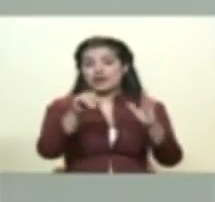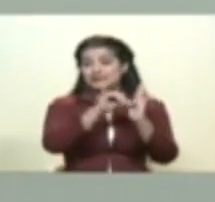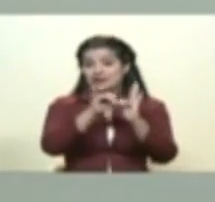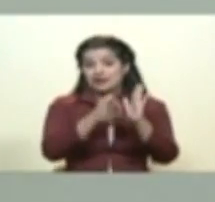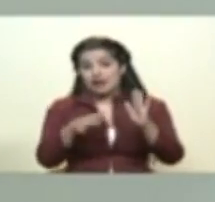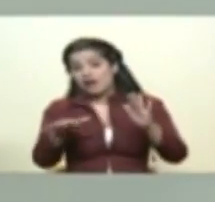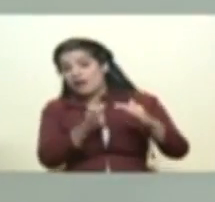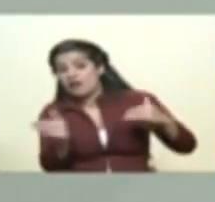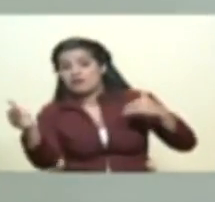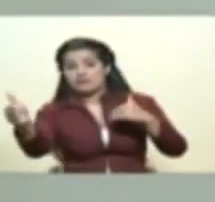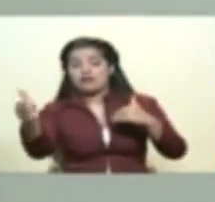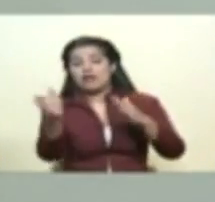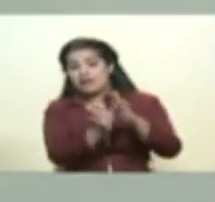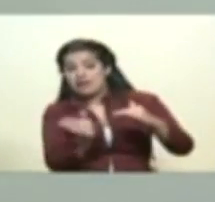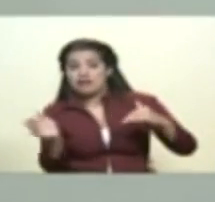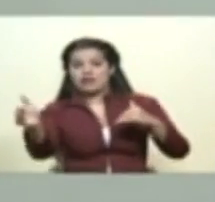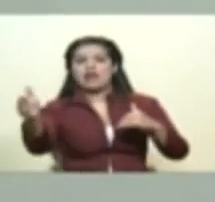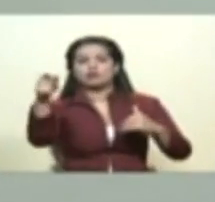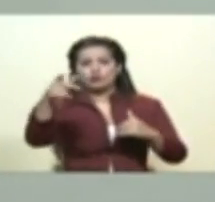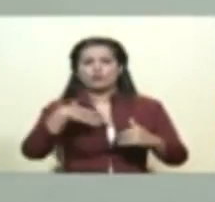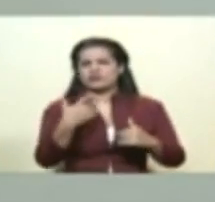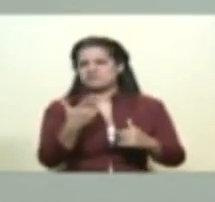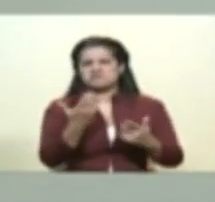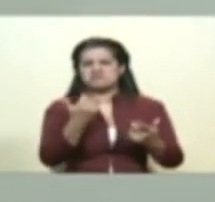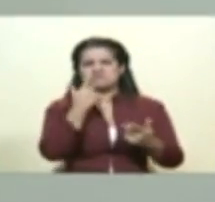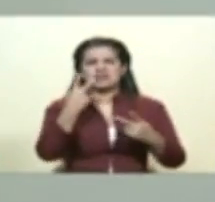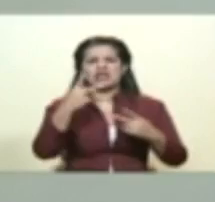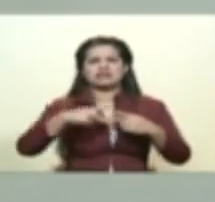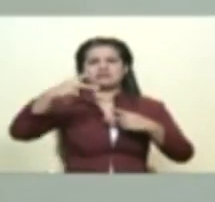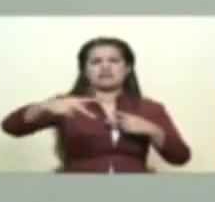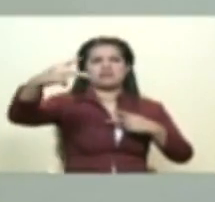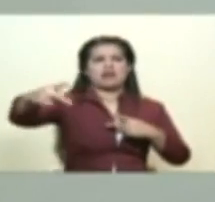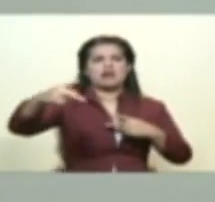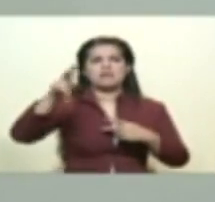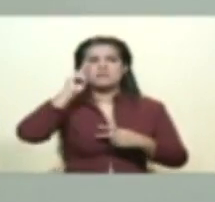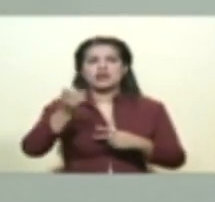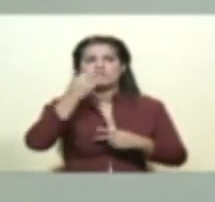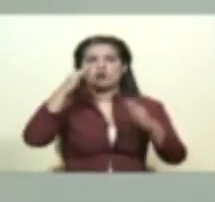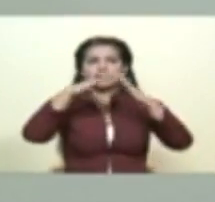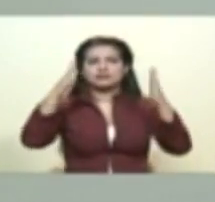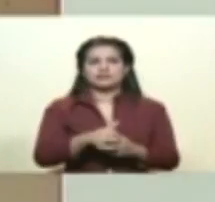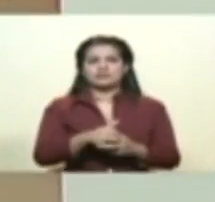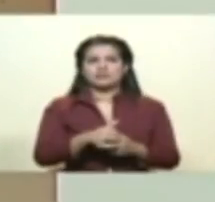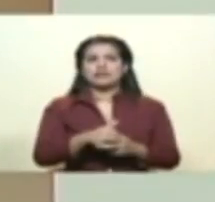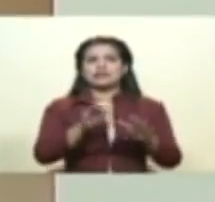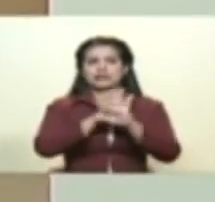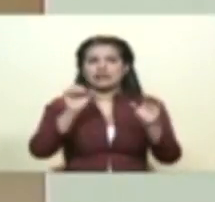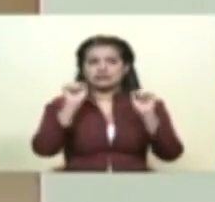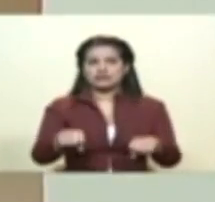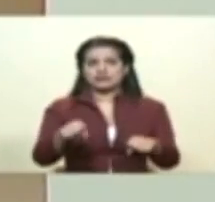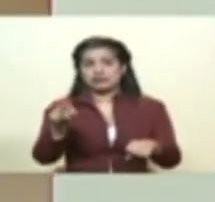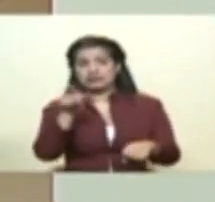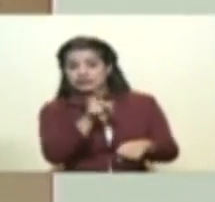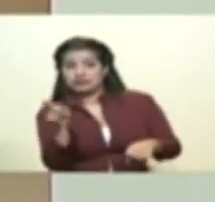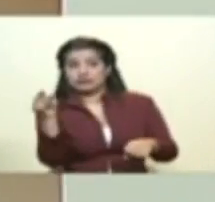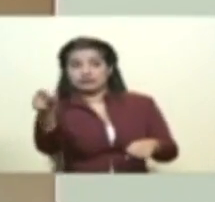Sucre de Catia. O presidente venezuelano Nicolás Maduro foi o primeiro a votar nas eleições de uma Assembleia Constituinte convocada por